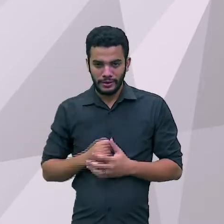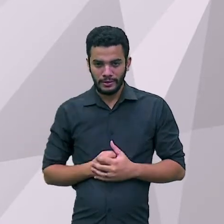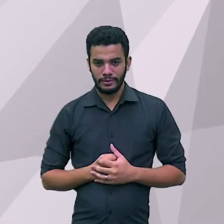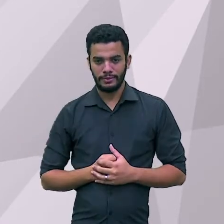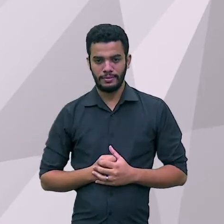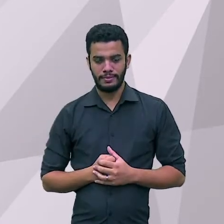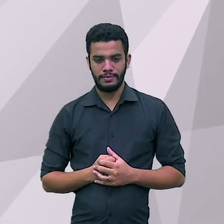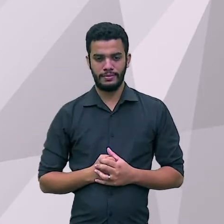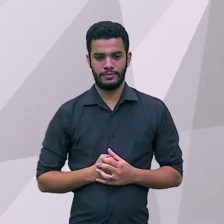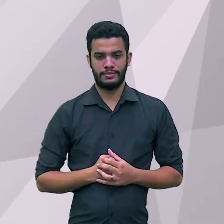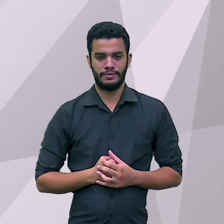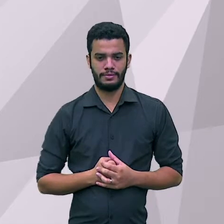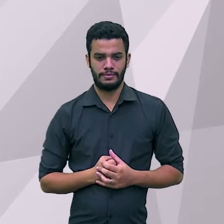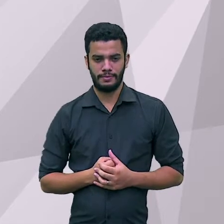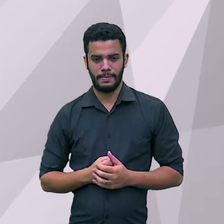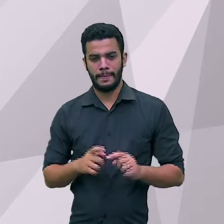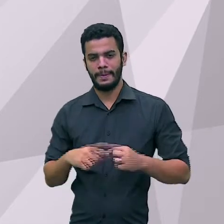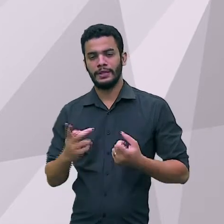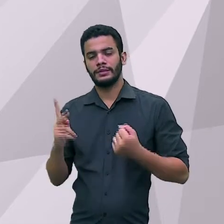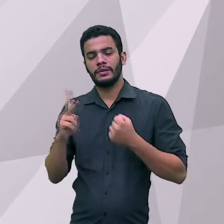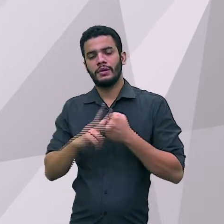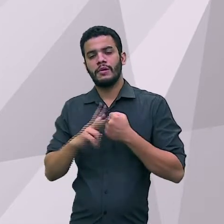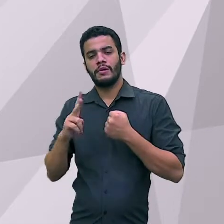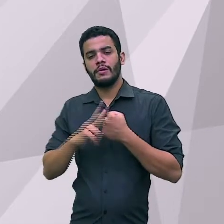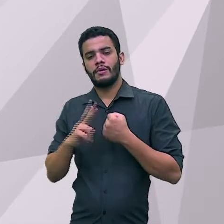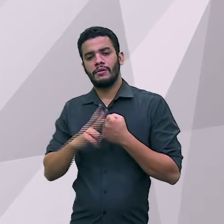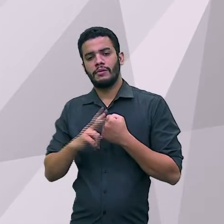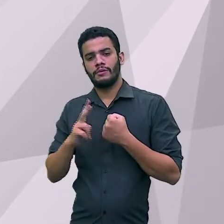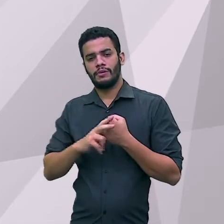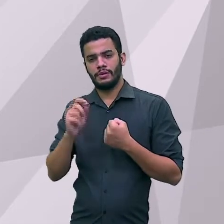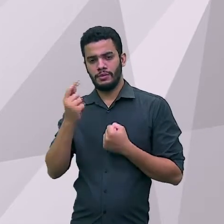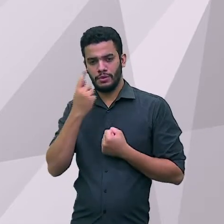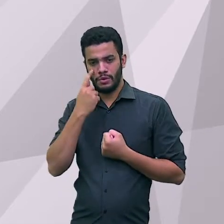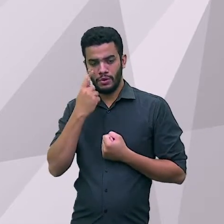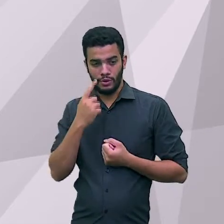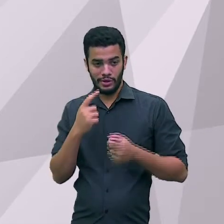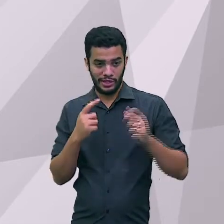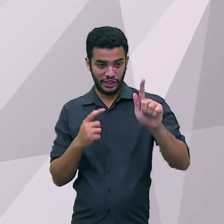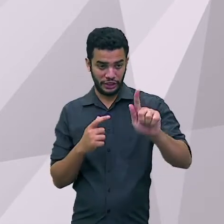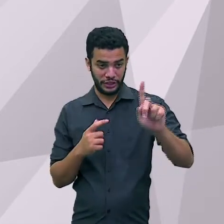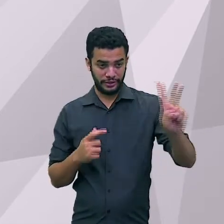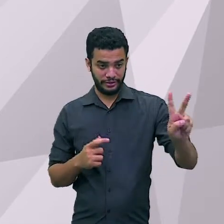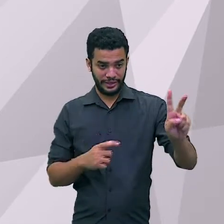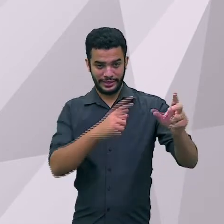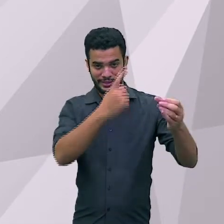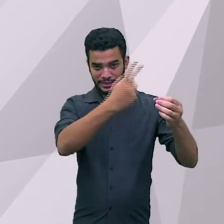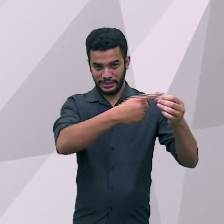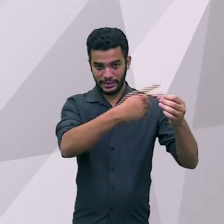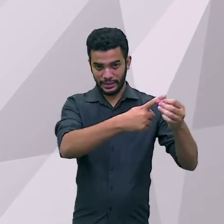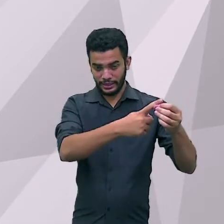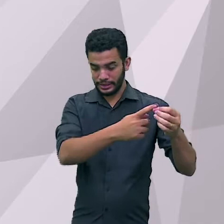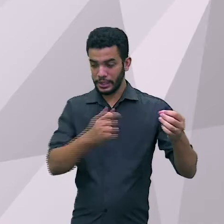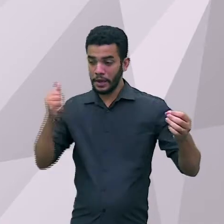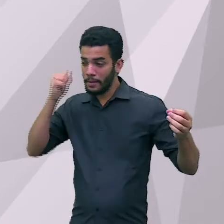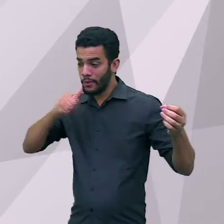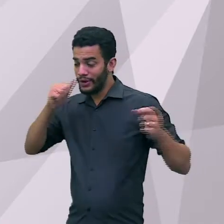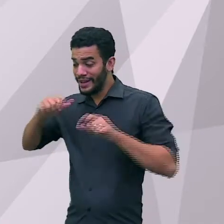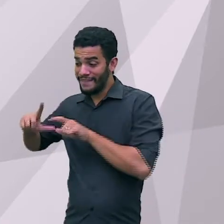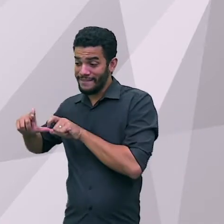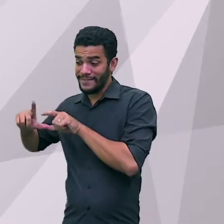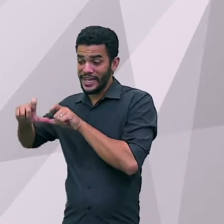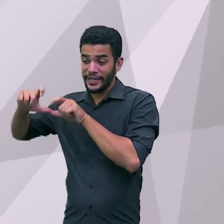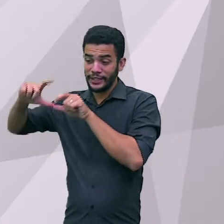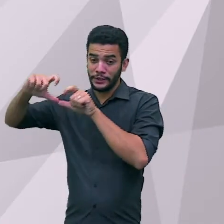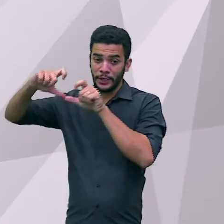Então, vamos lá. O verbo dessa frase é? Qual é o verbo? Viajar. Viajou, né? Indica o quê?